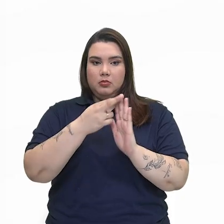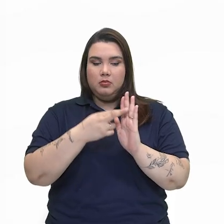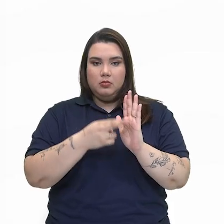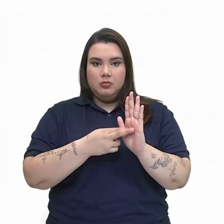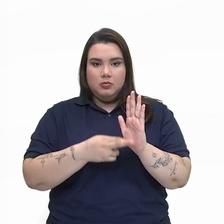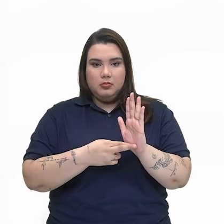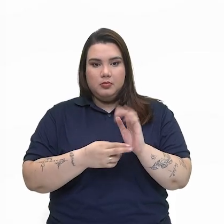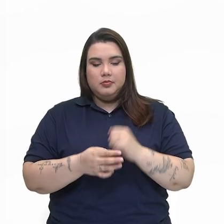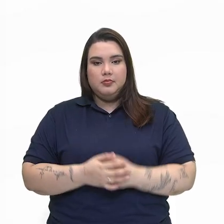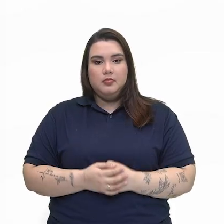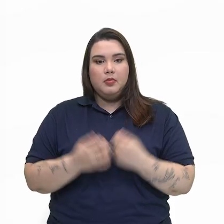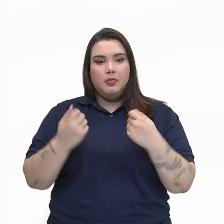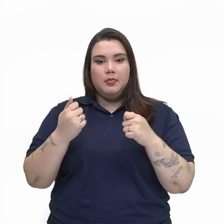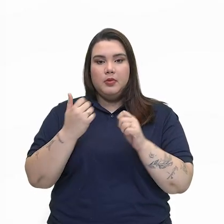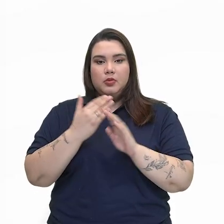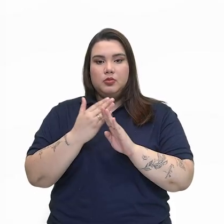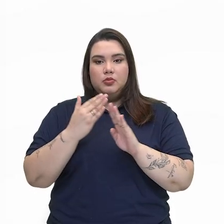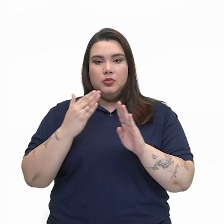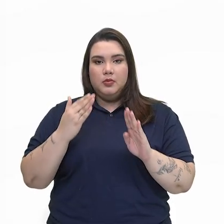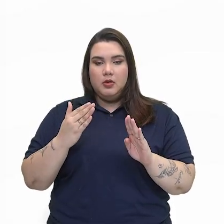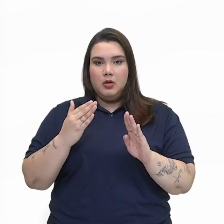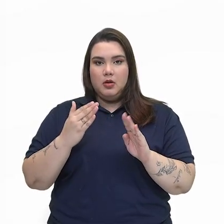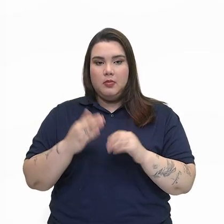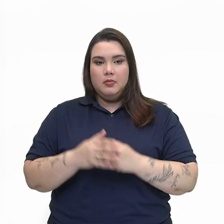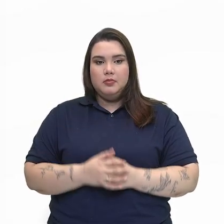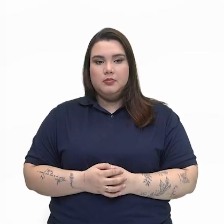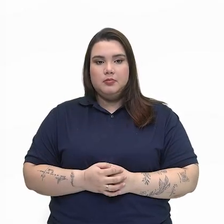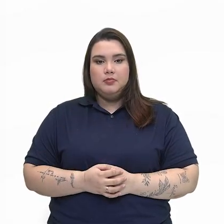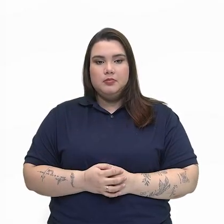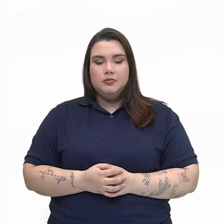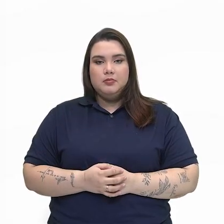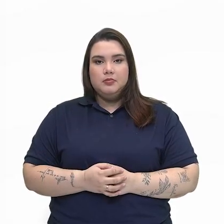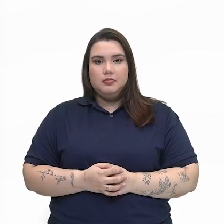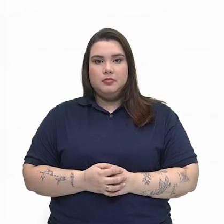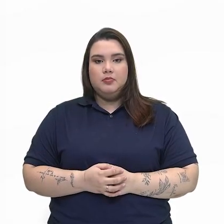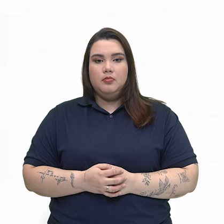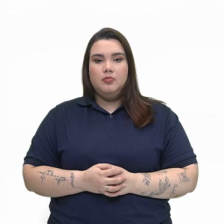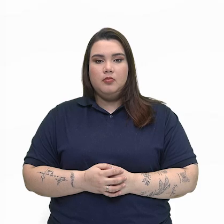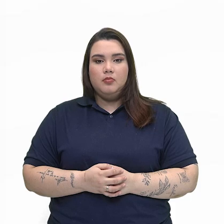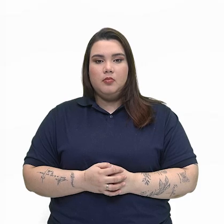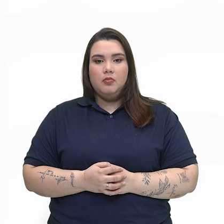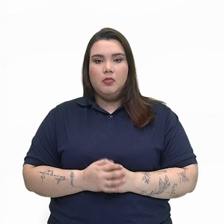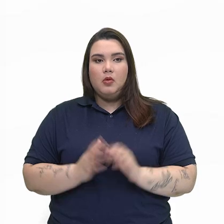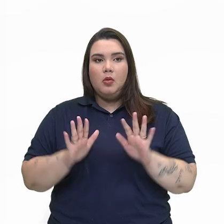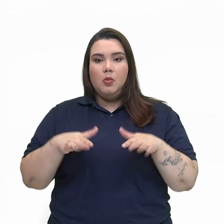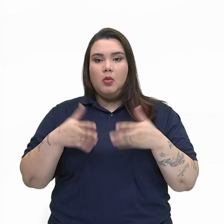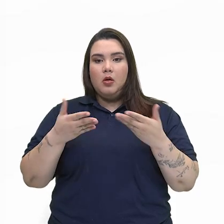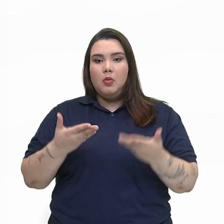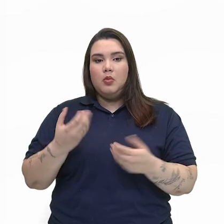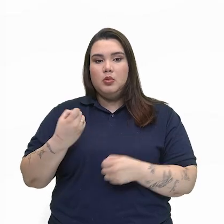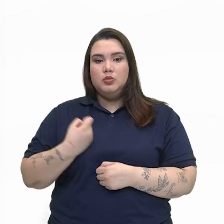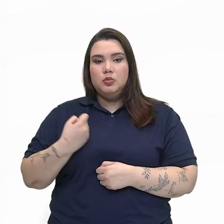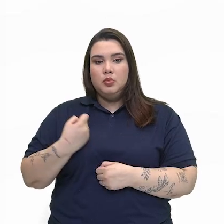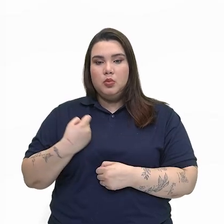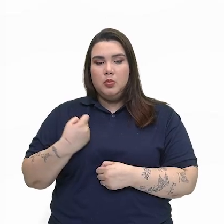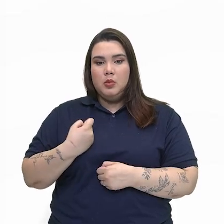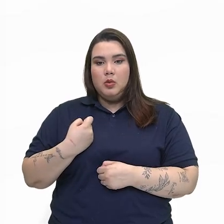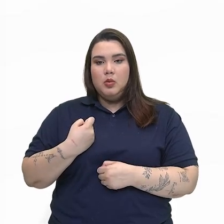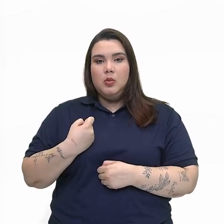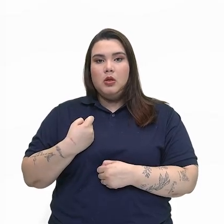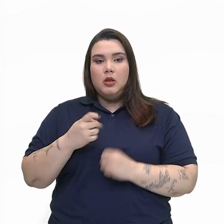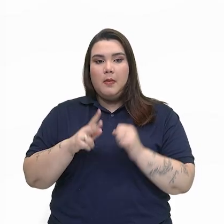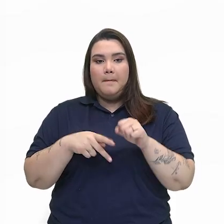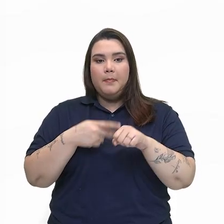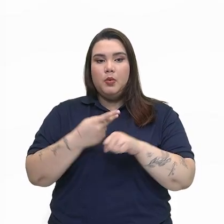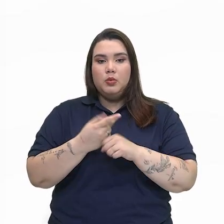regras. Devemos identificar, olha só, devemos identificar qual é o algarismo